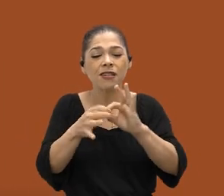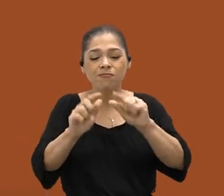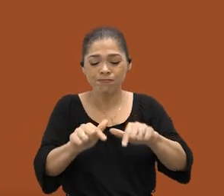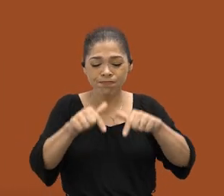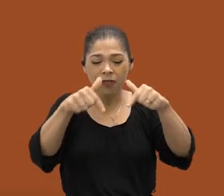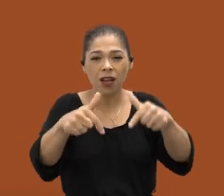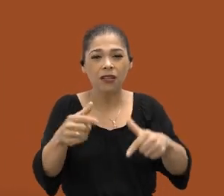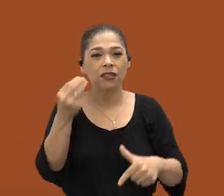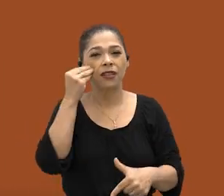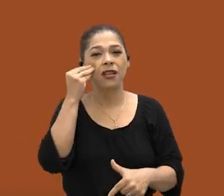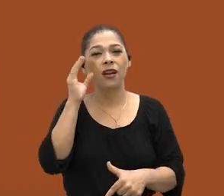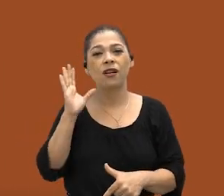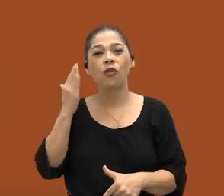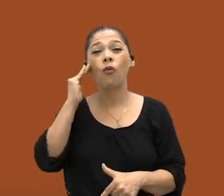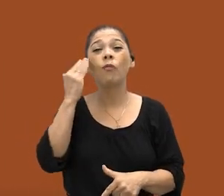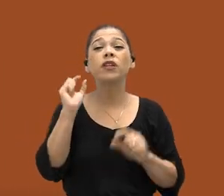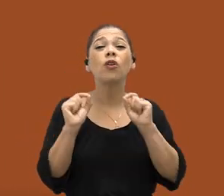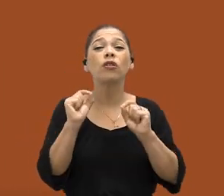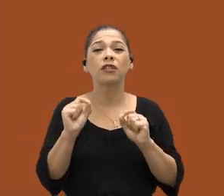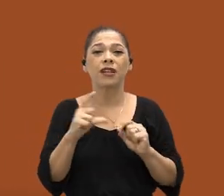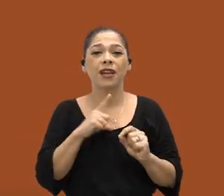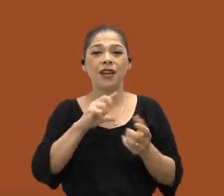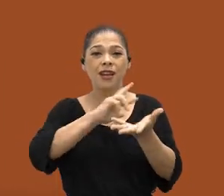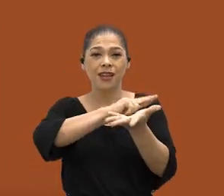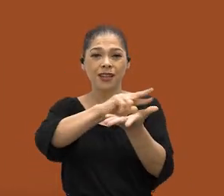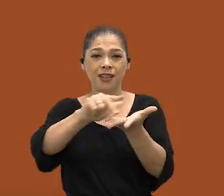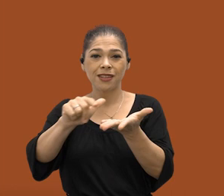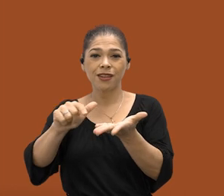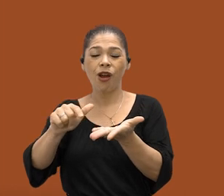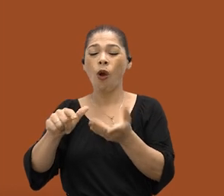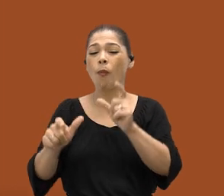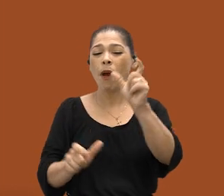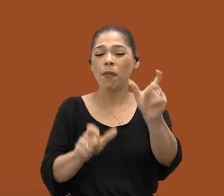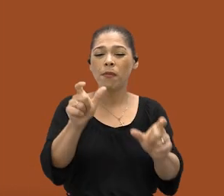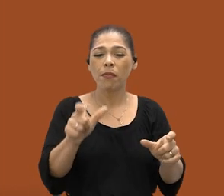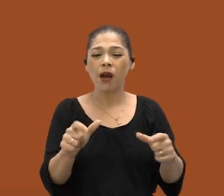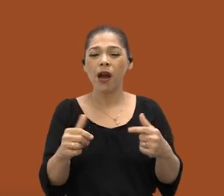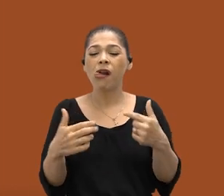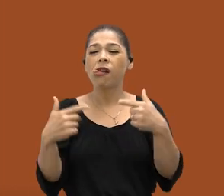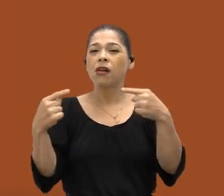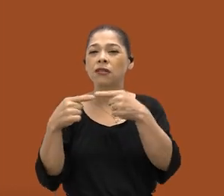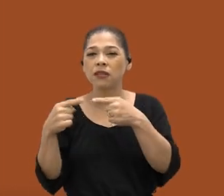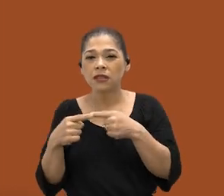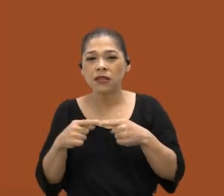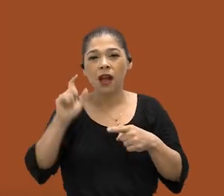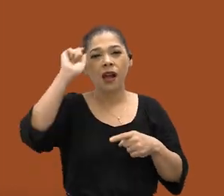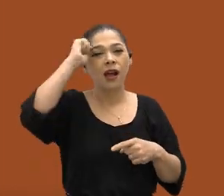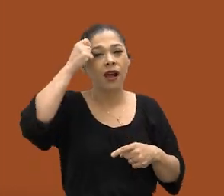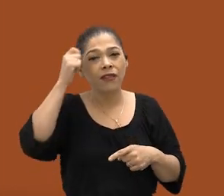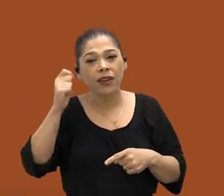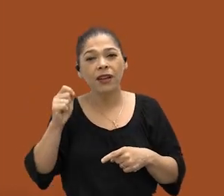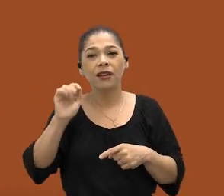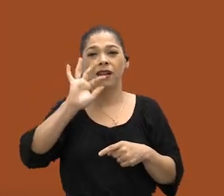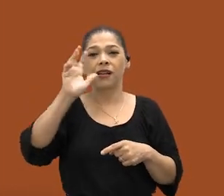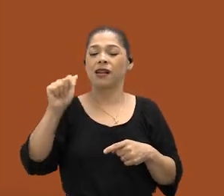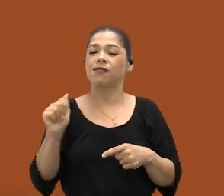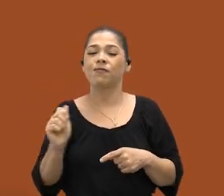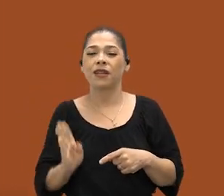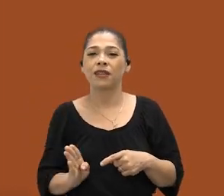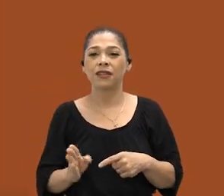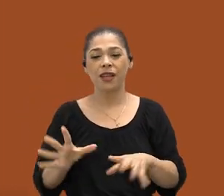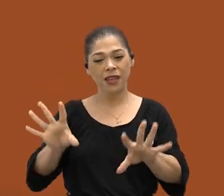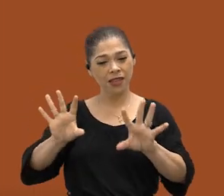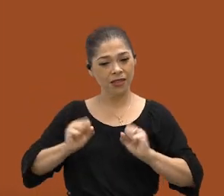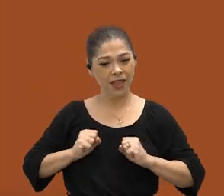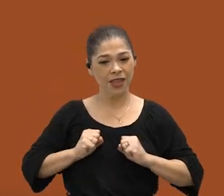agregam nessa luta para que a gente tenha compreensão hoje de que essas diferentes matizes de ascendência africana afro-brasileira